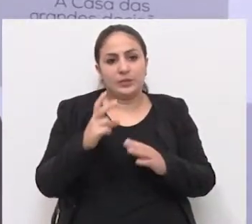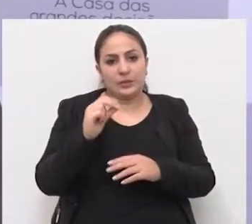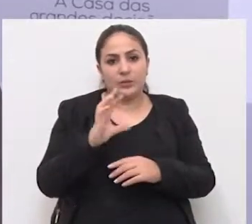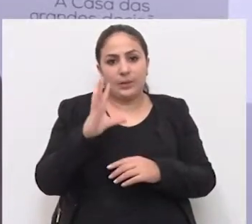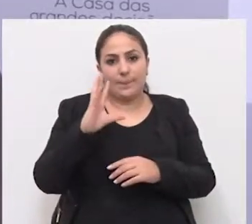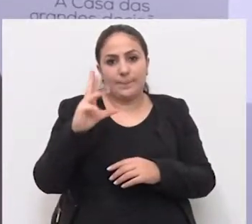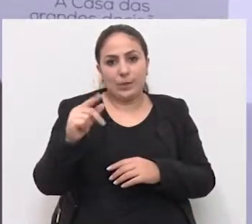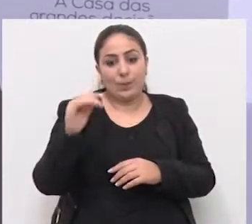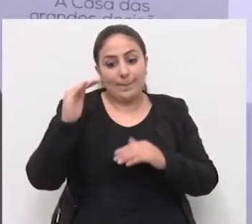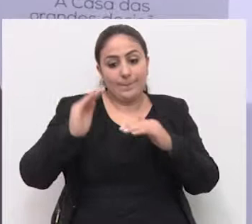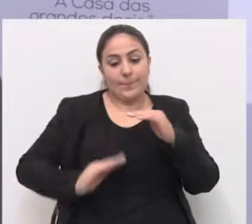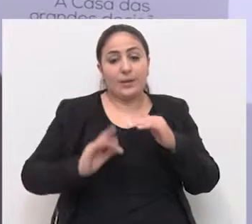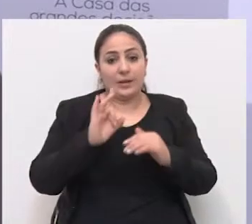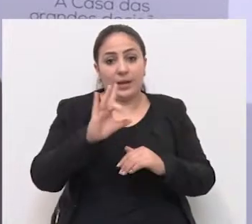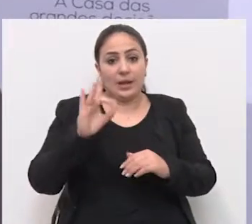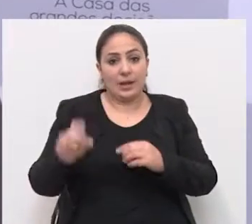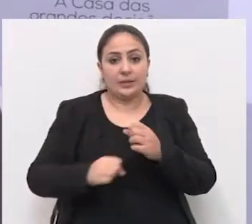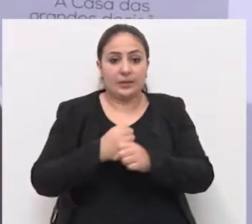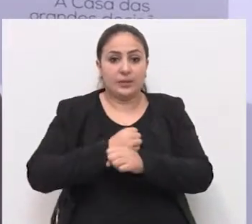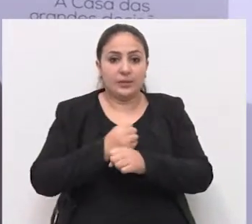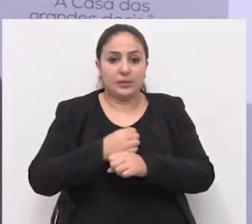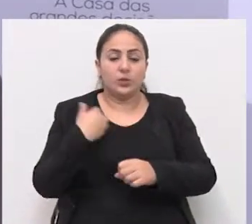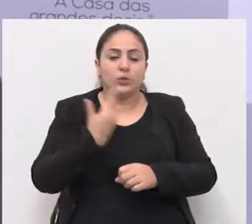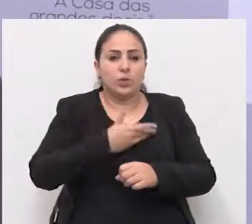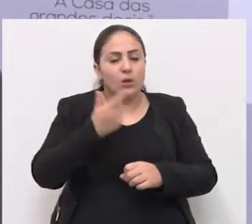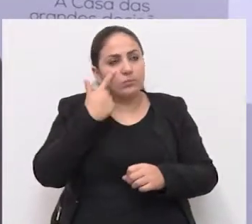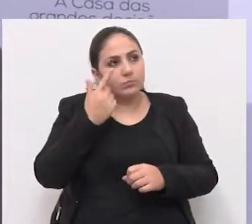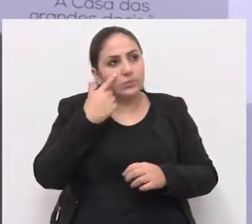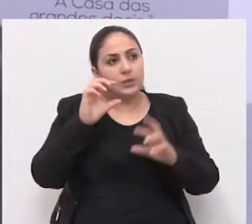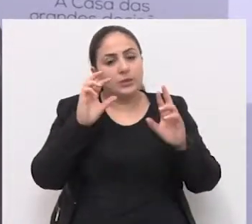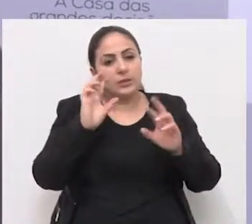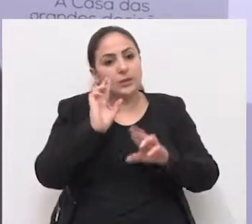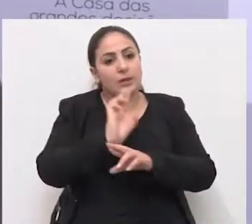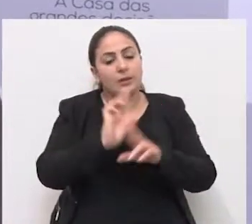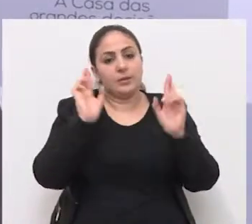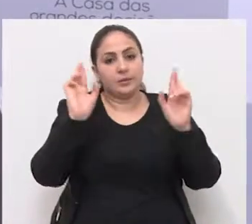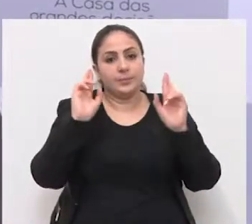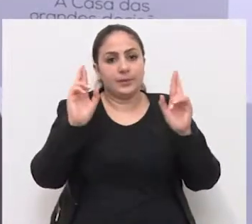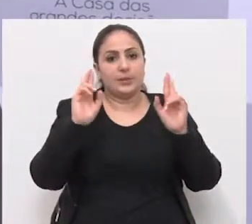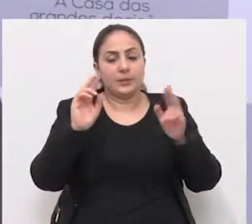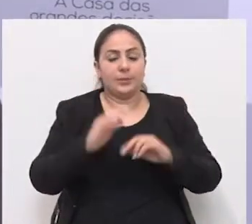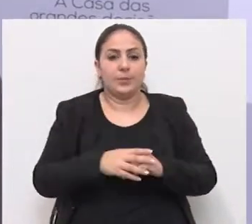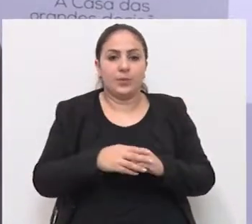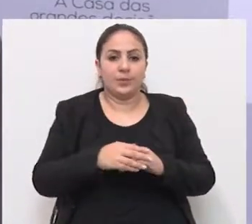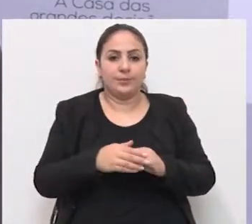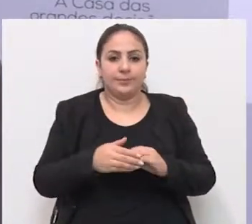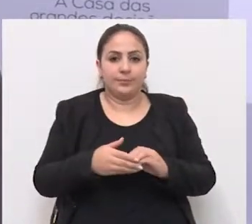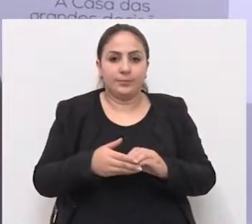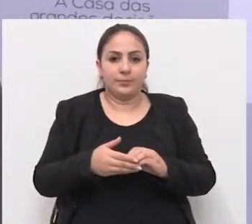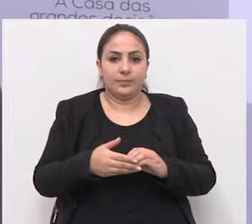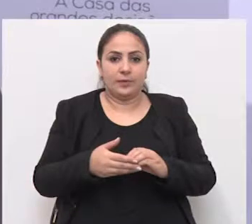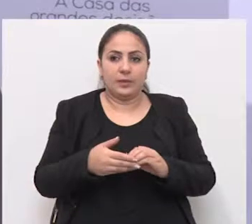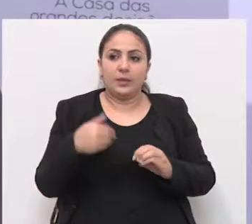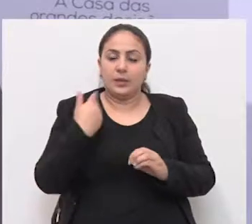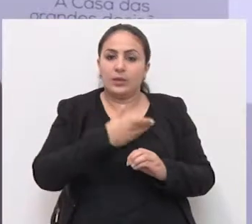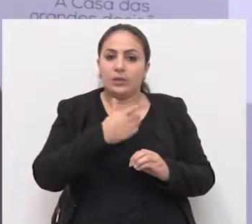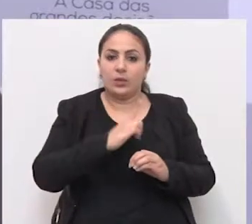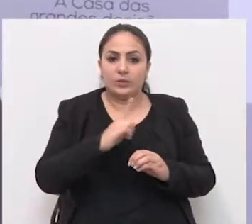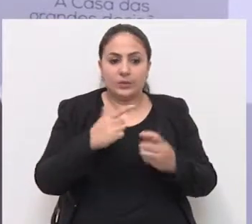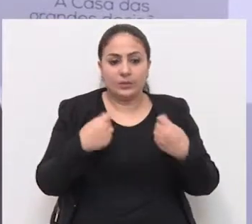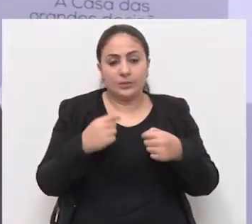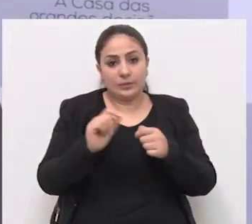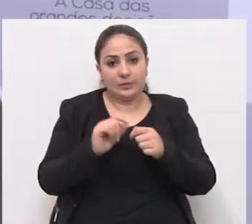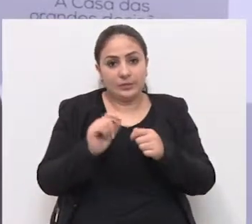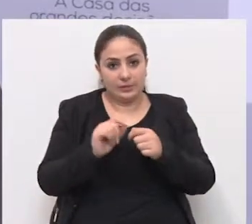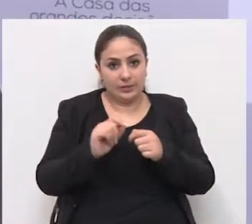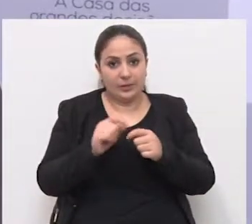a menos a cada ano. Mas nós esperamos, nós temos sido otimistas, e aí essa é uma frase do prefeito Luciano, que